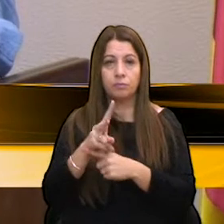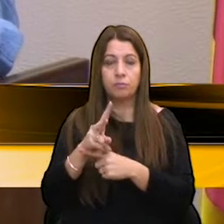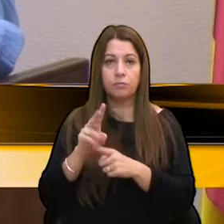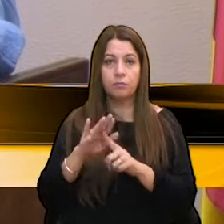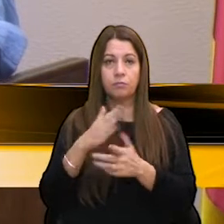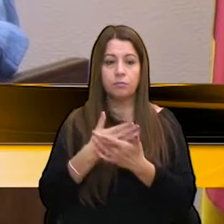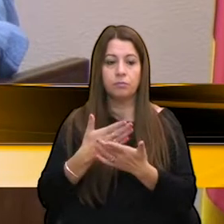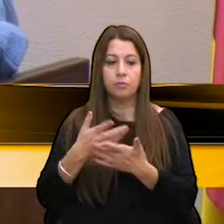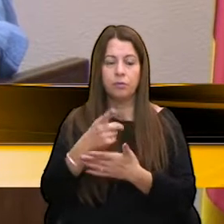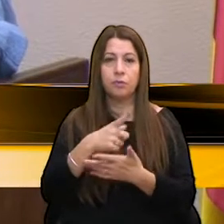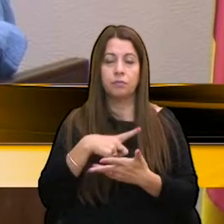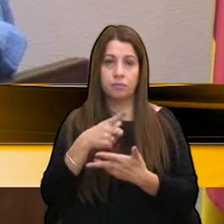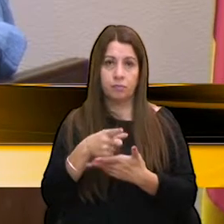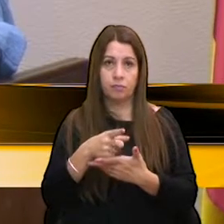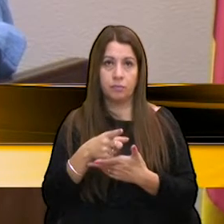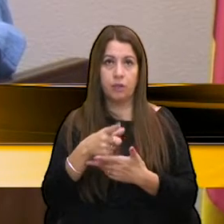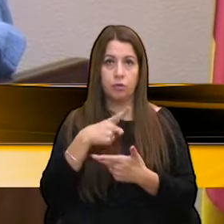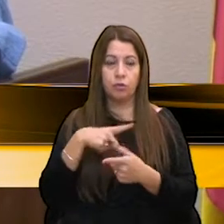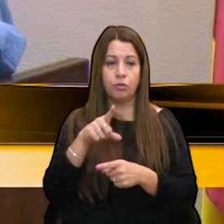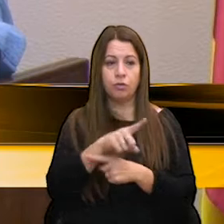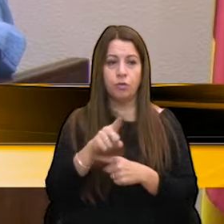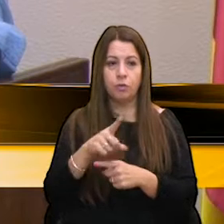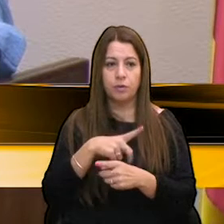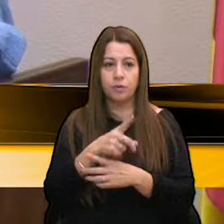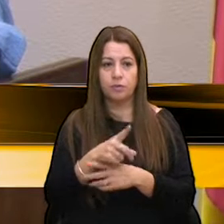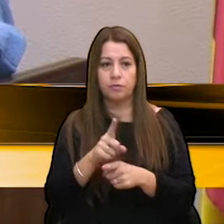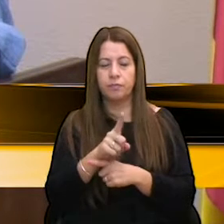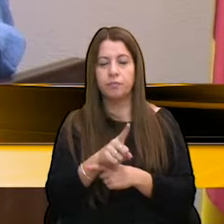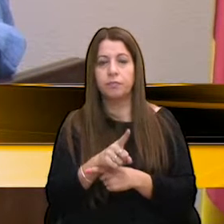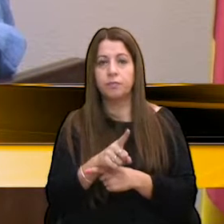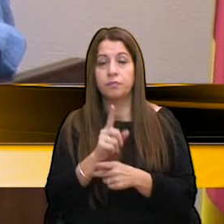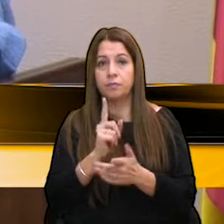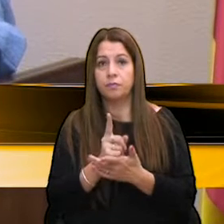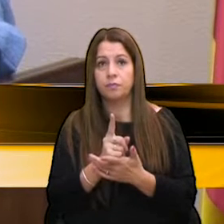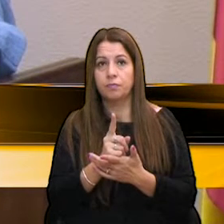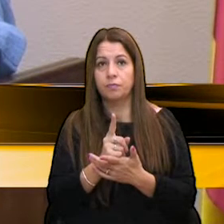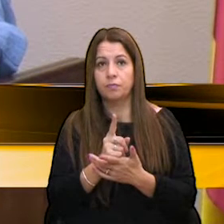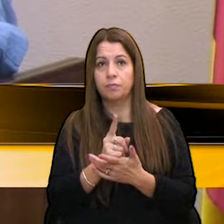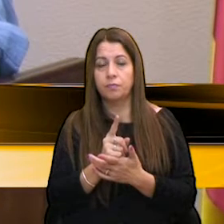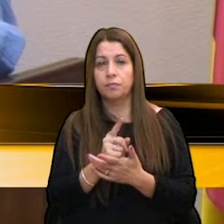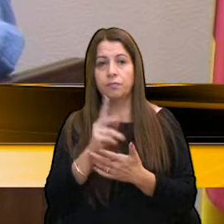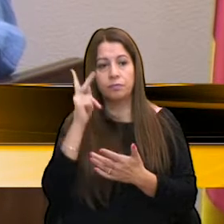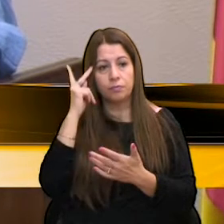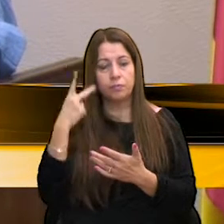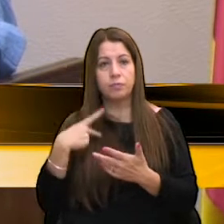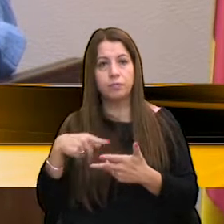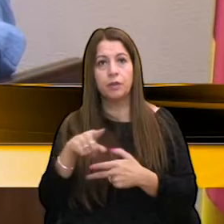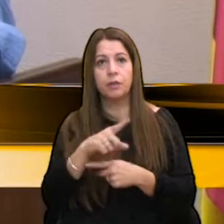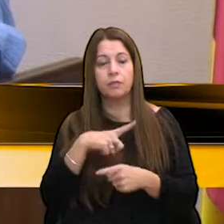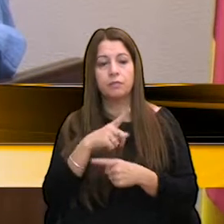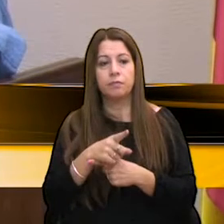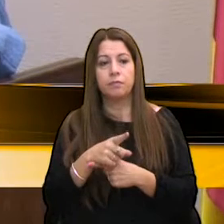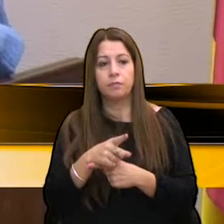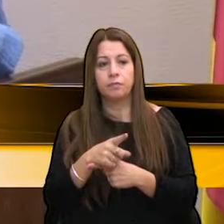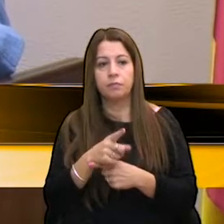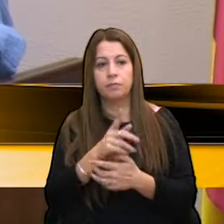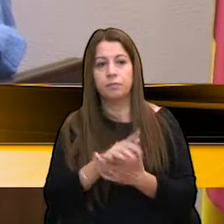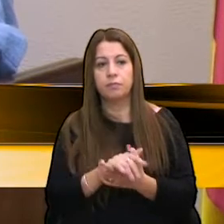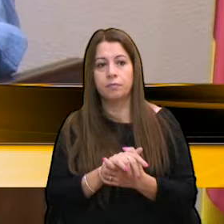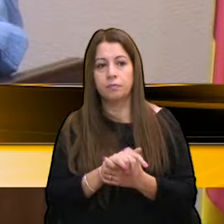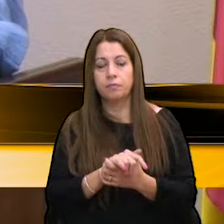creche. Então, saiu na imprensa e aqui na Câmara não saiu, nós também temos que reconhecer algumas